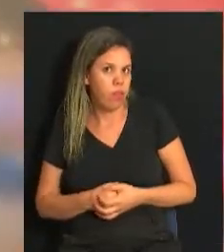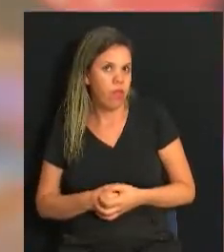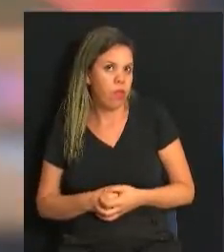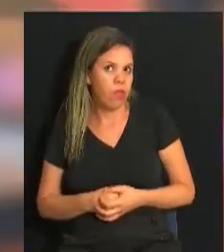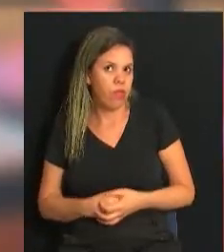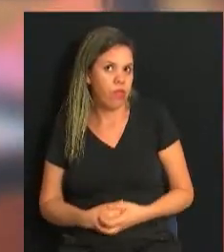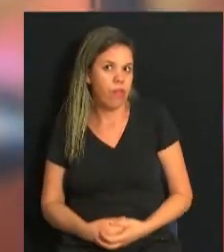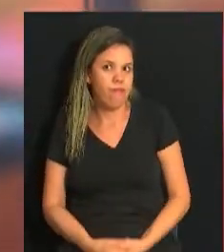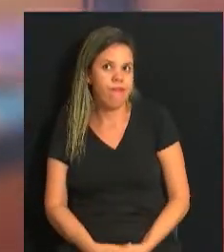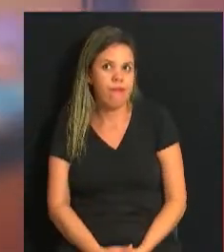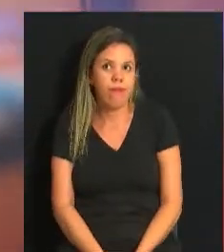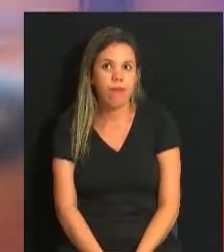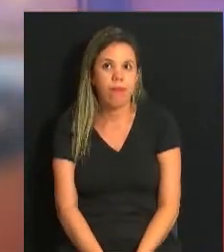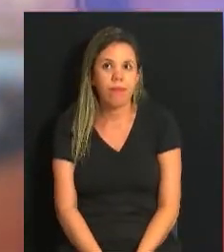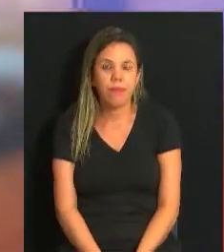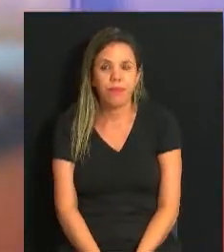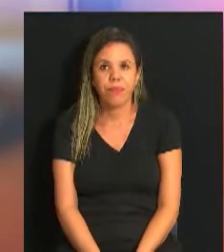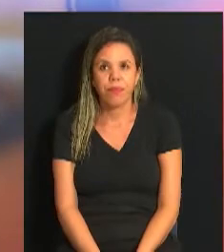E aí